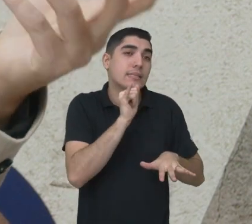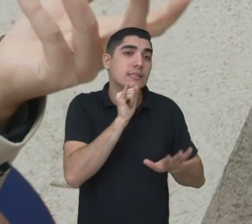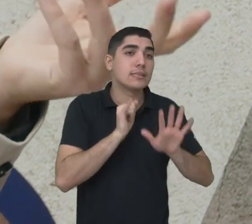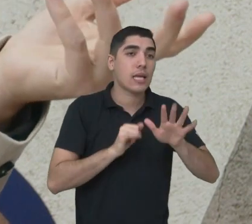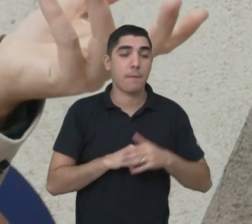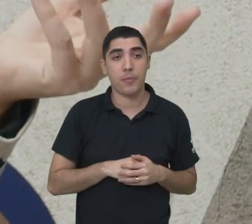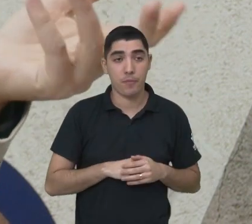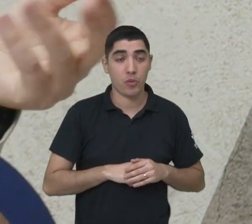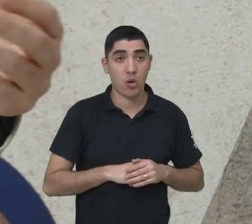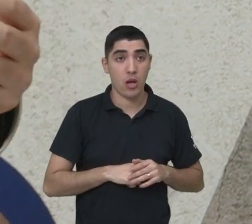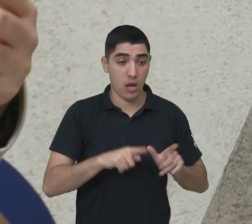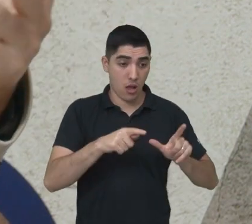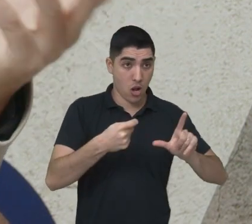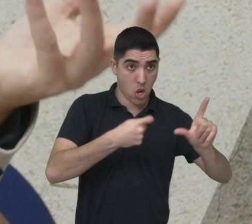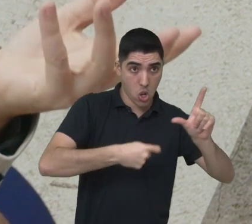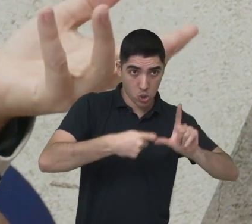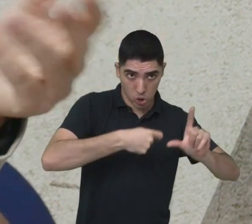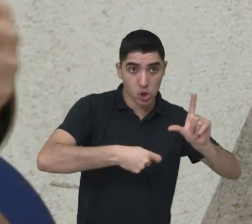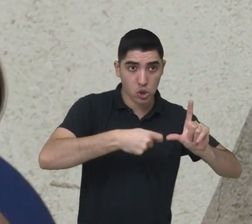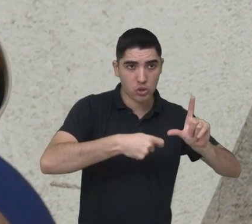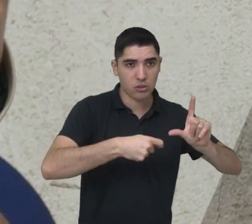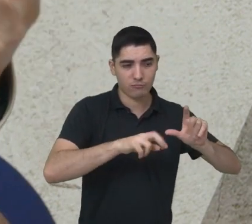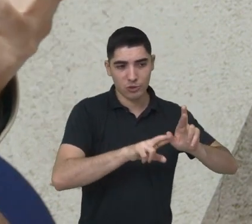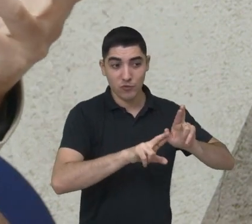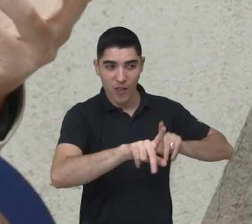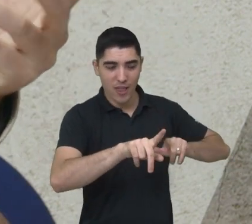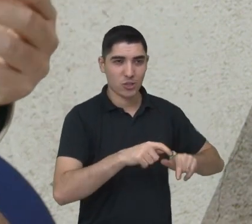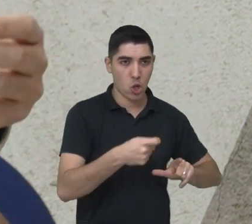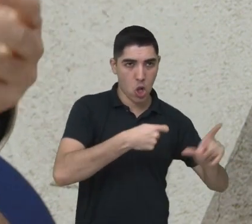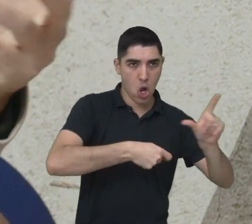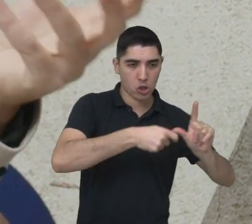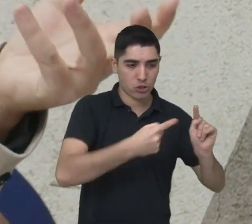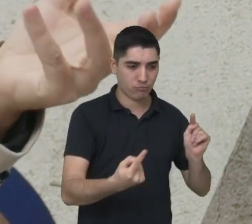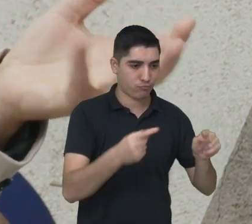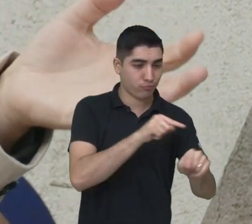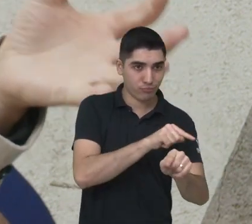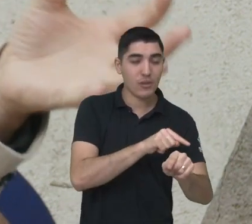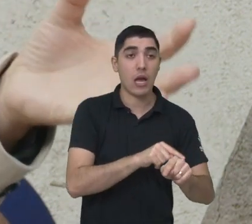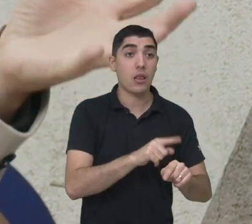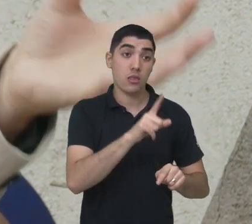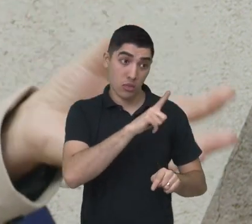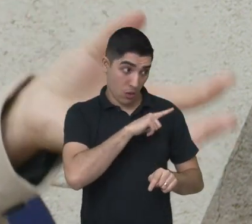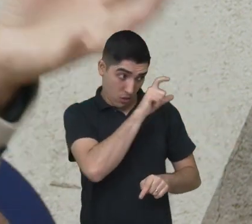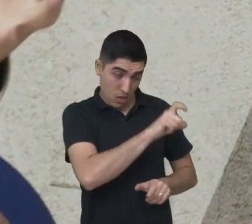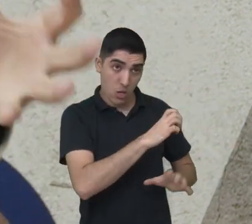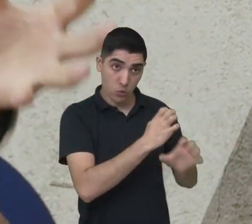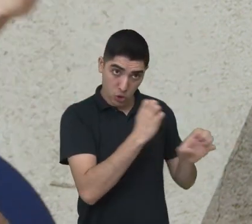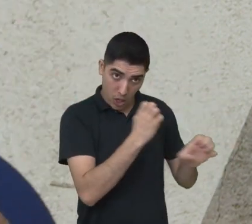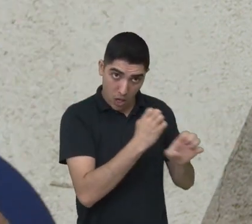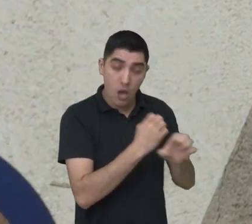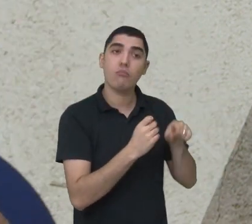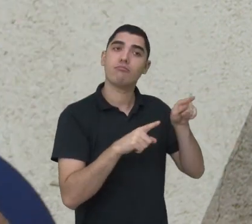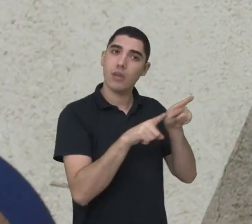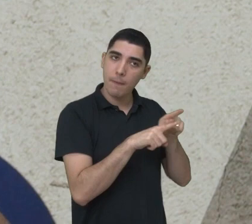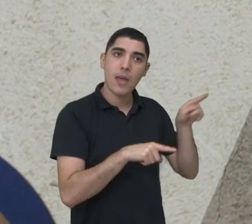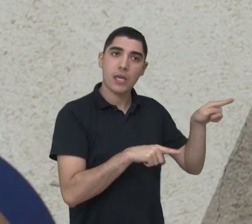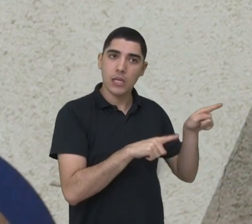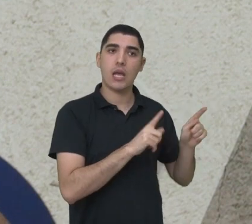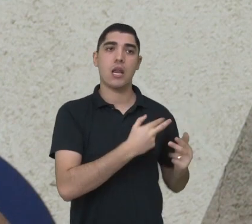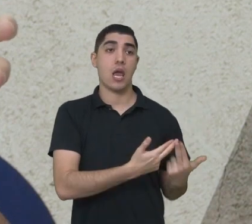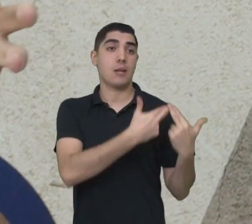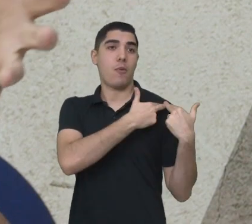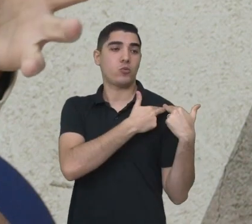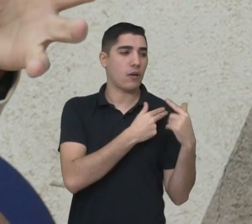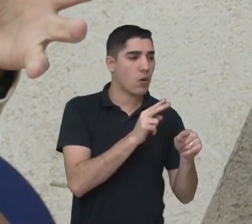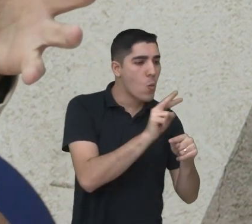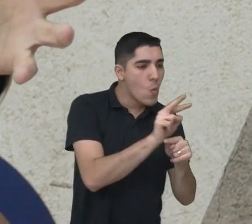por exemplo, né, na área de logística reversa. Então, assim, o engenheiro de produção também cuida dessa questão logística dentro da empresa.